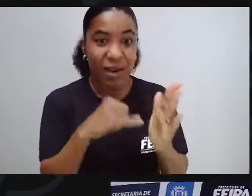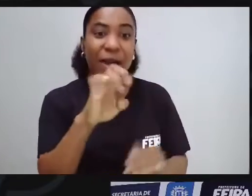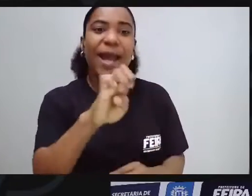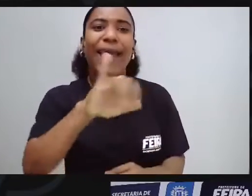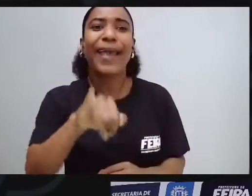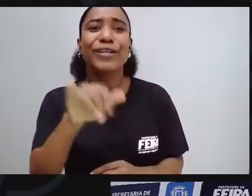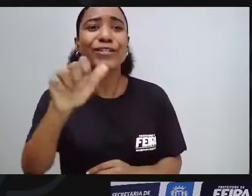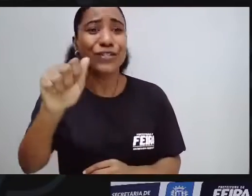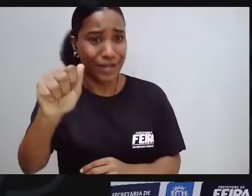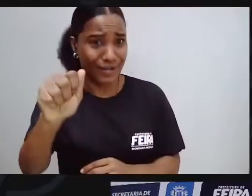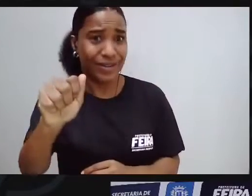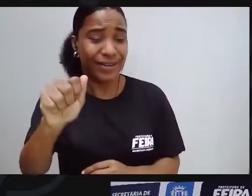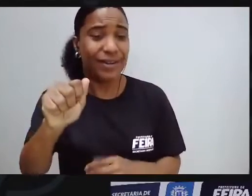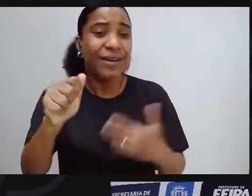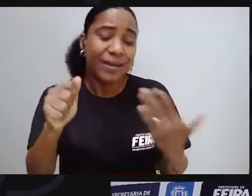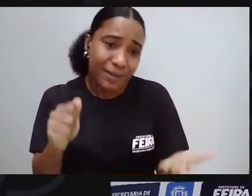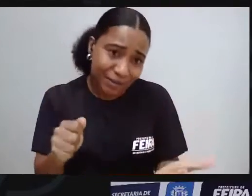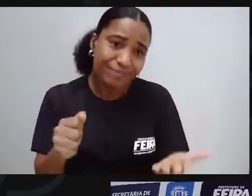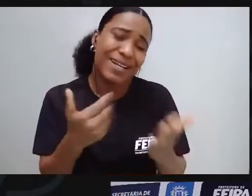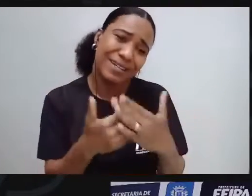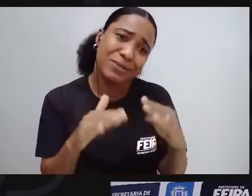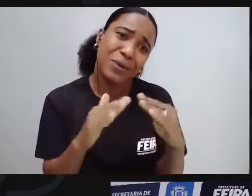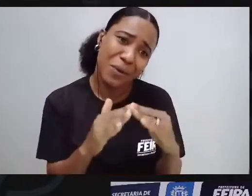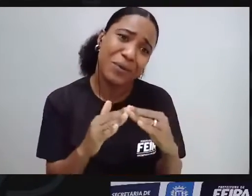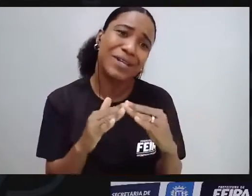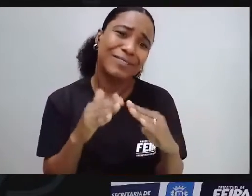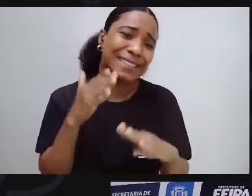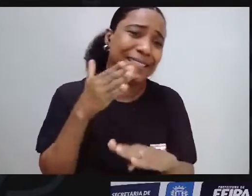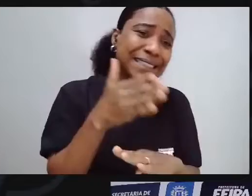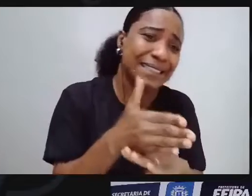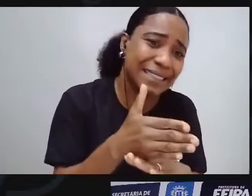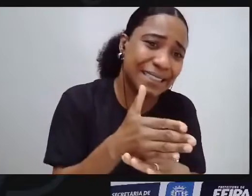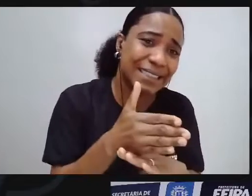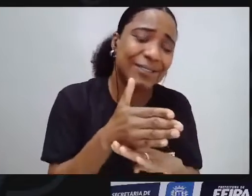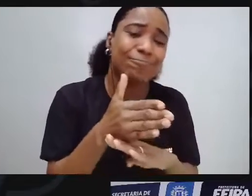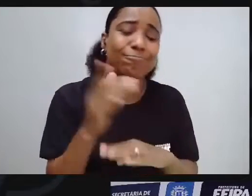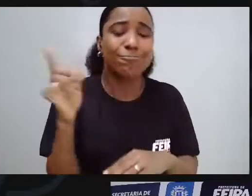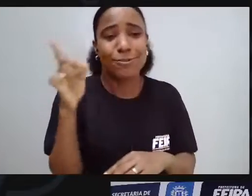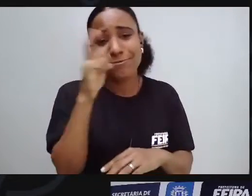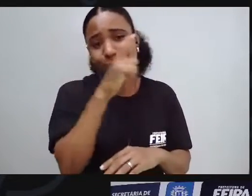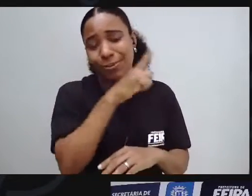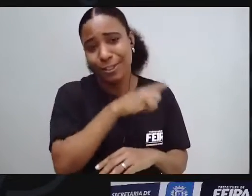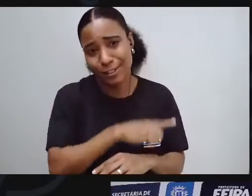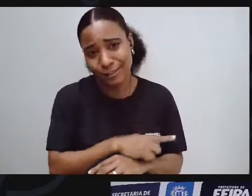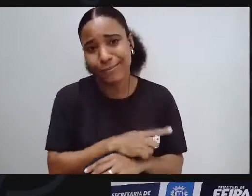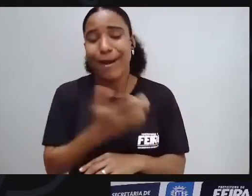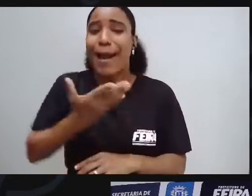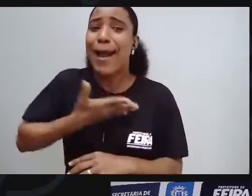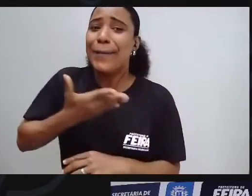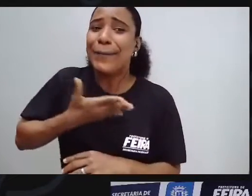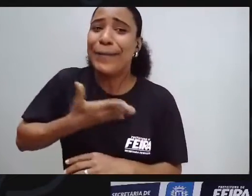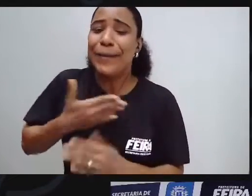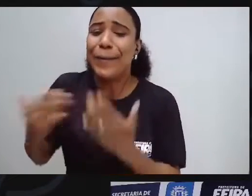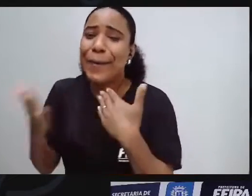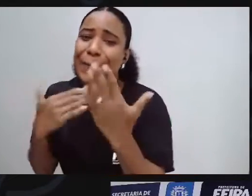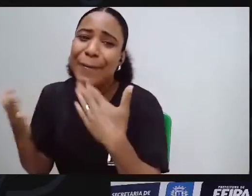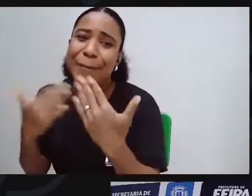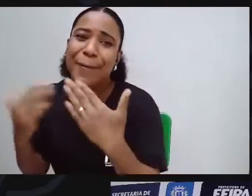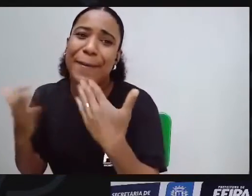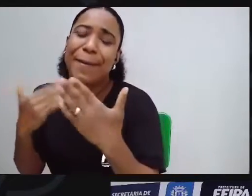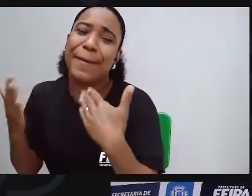fica arranjo da escola não tem sido fácil hoje dos amigos daquela resenha